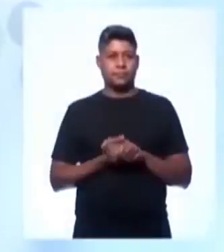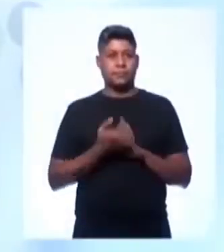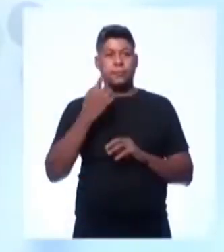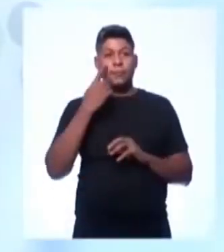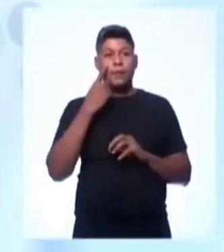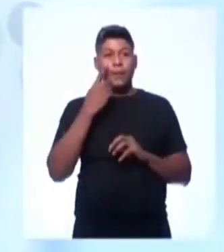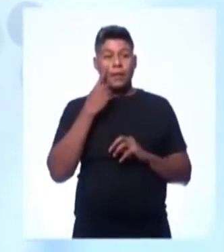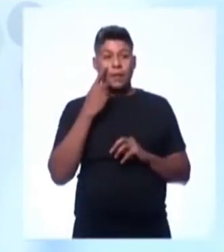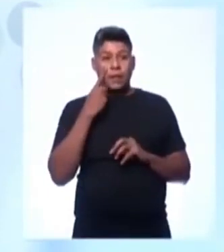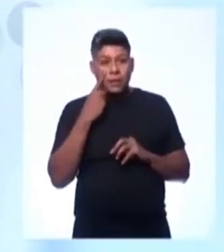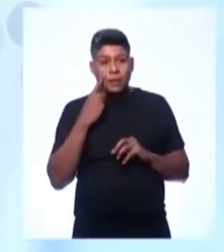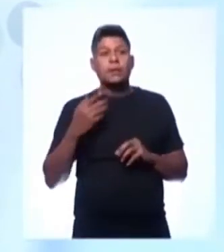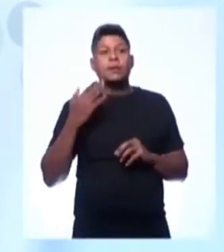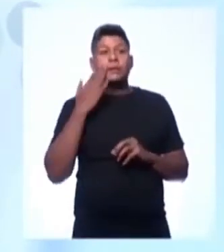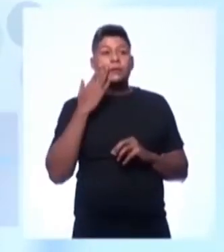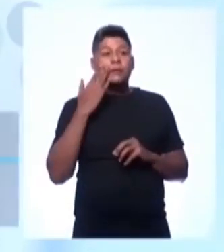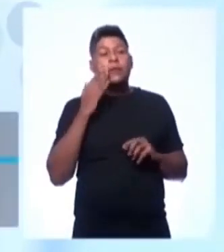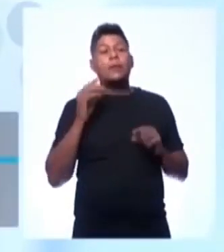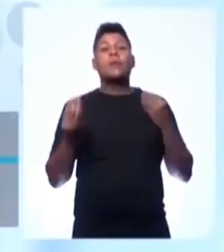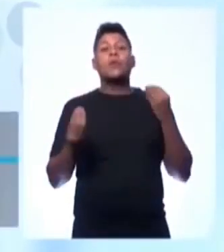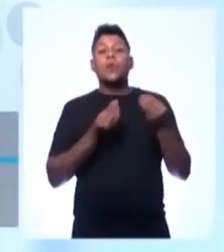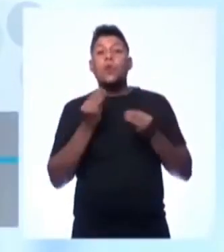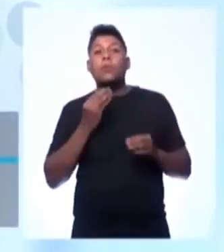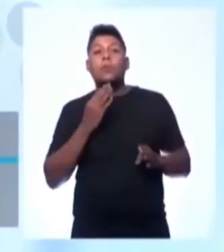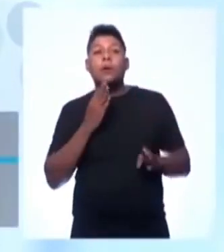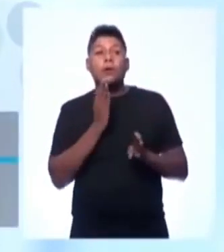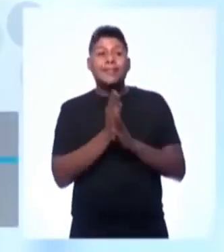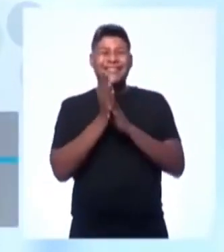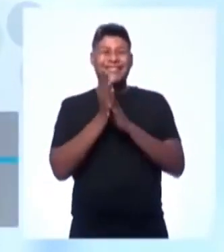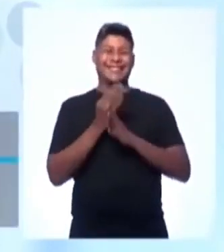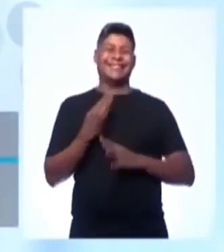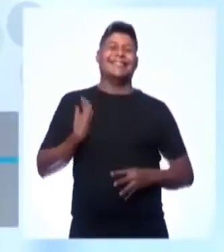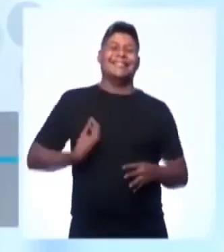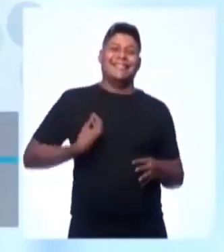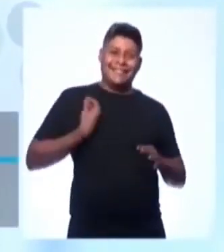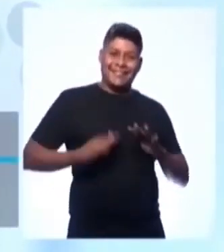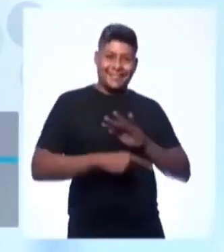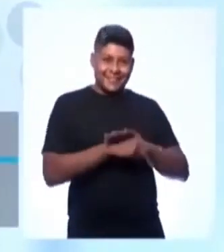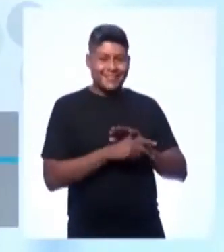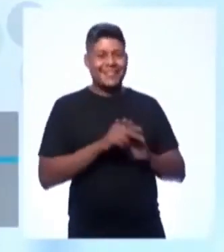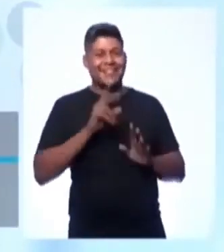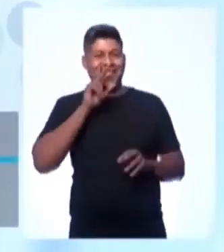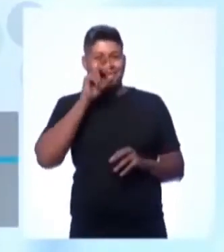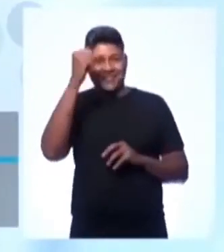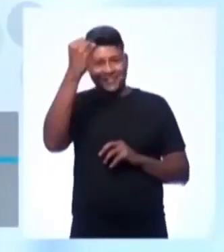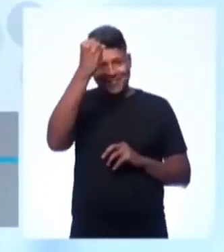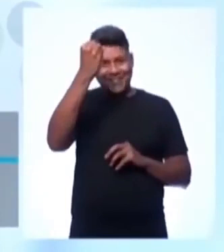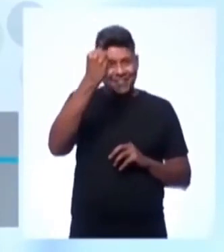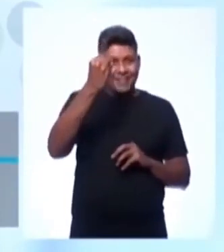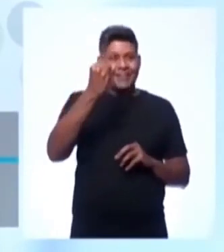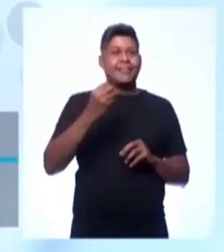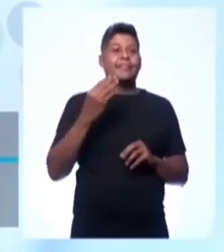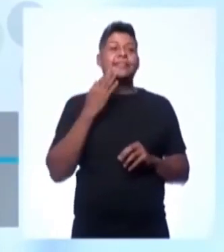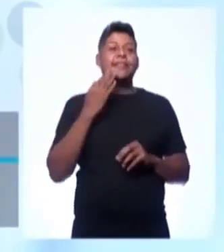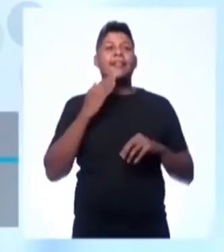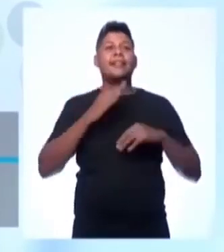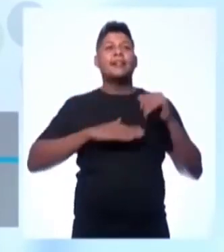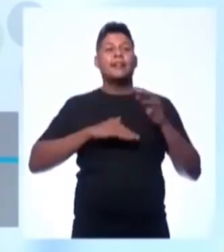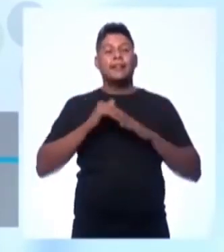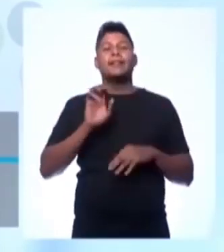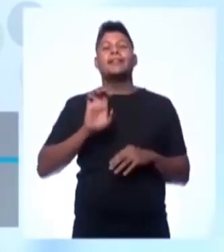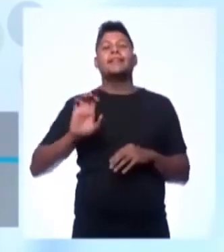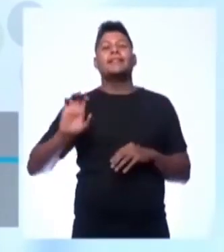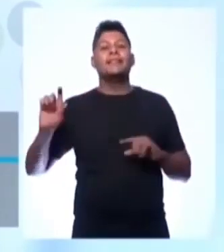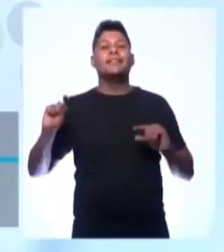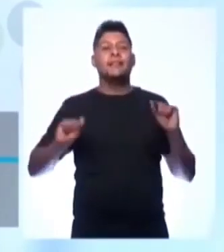meus alunos estão bem aí por dentro da questão como que achar aí a direção da força, né? Aí é a regrinha da mão esquerda, né, Fábio? No caso, né?